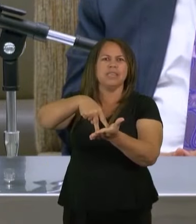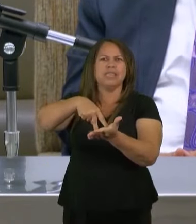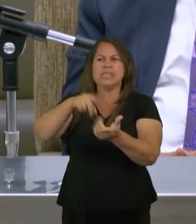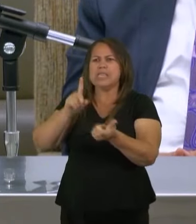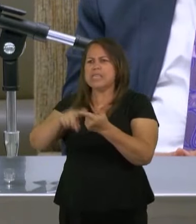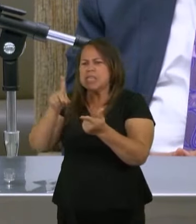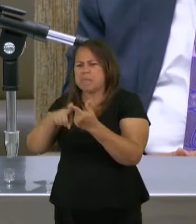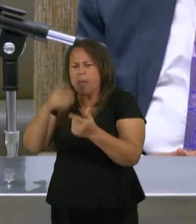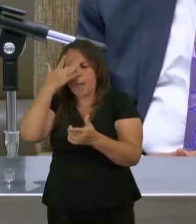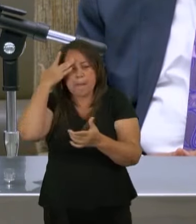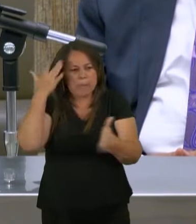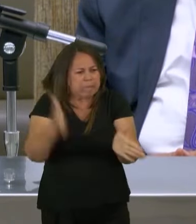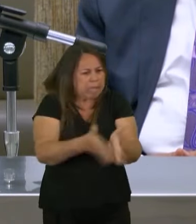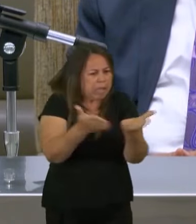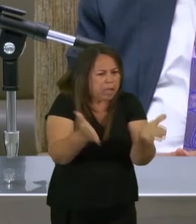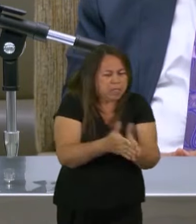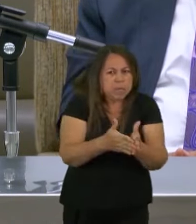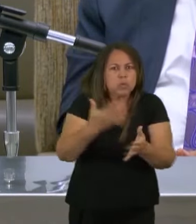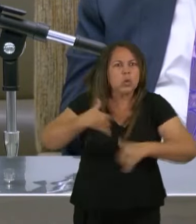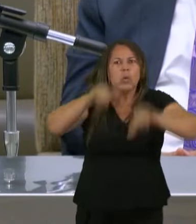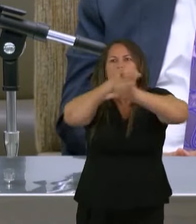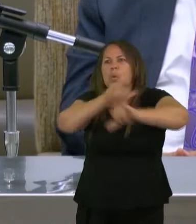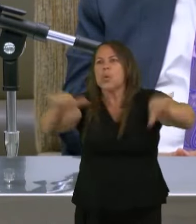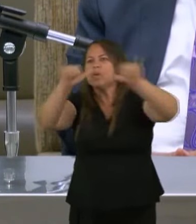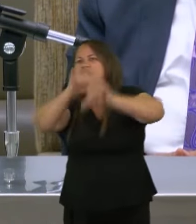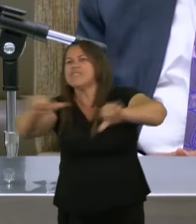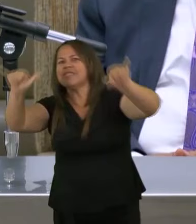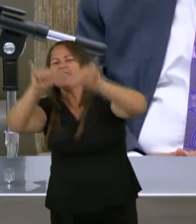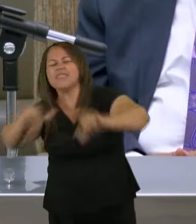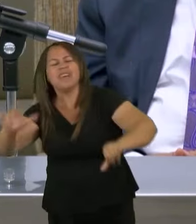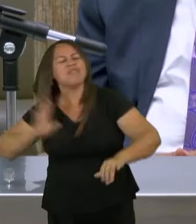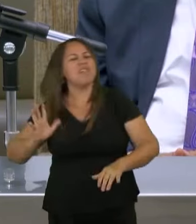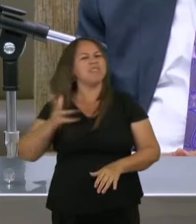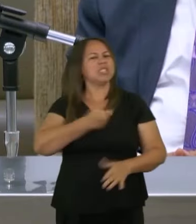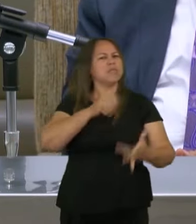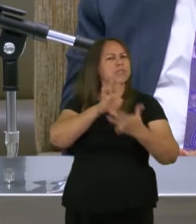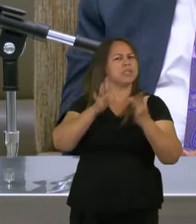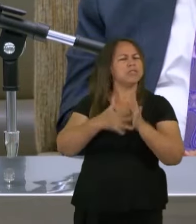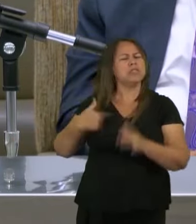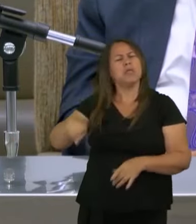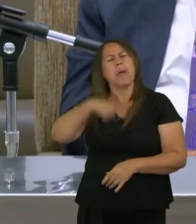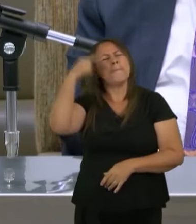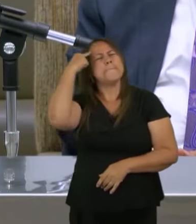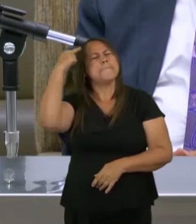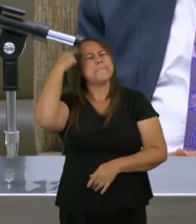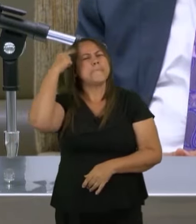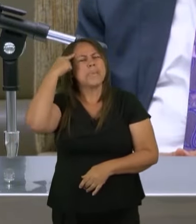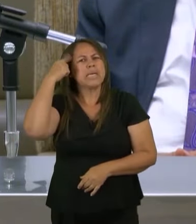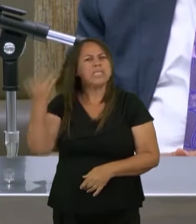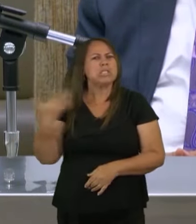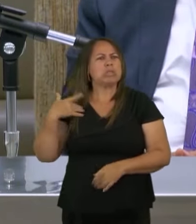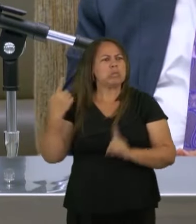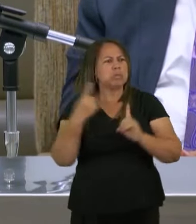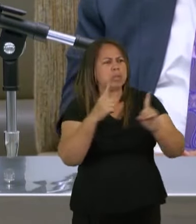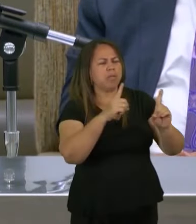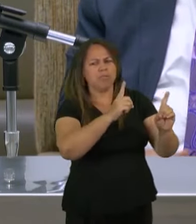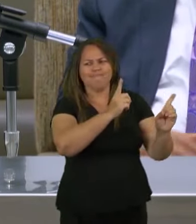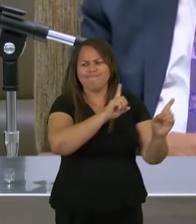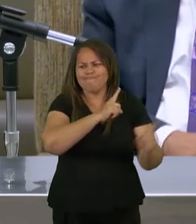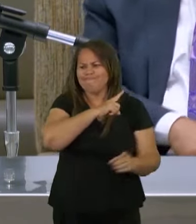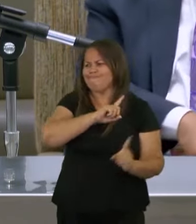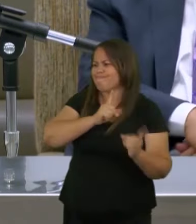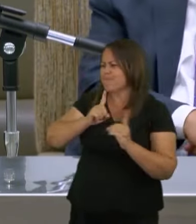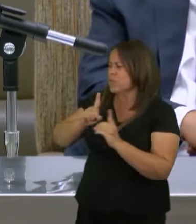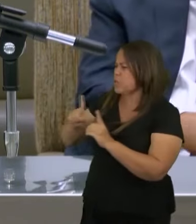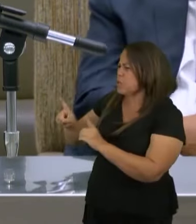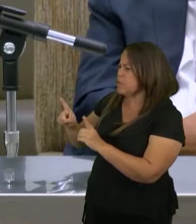é anunciado o evangelho. Imagine comigo os discípulos voltando para João. E quando João pergunta: